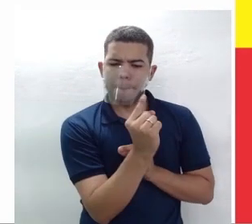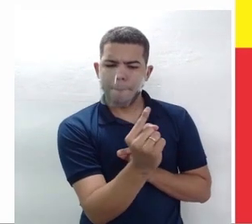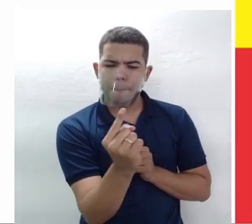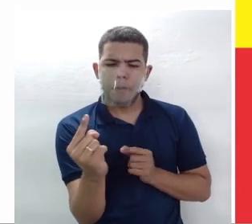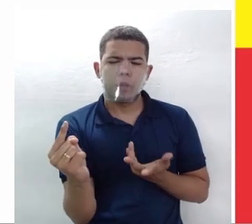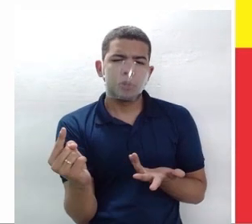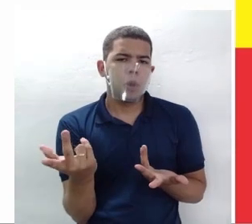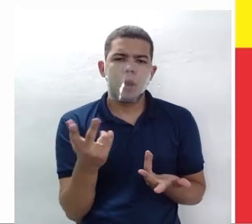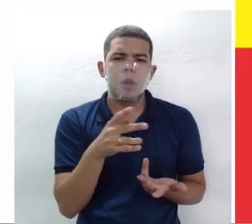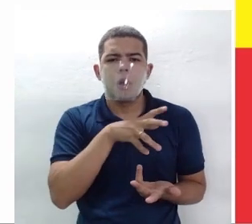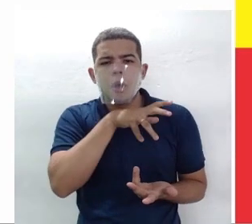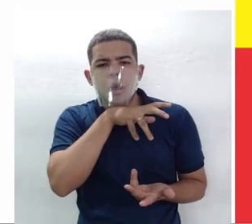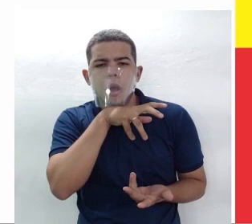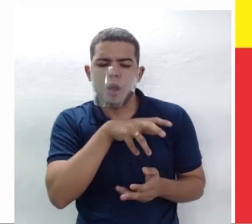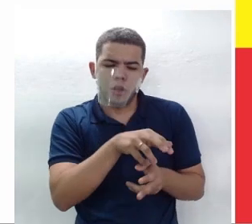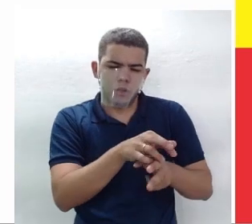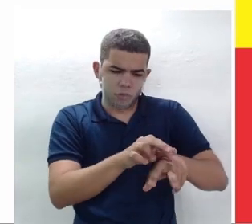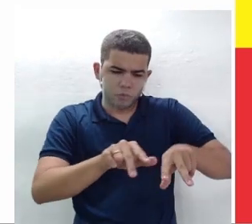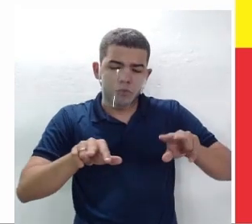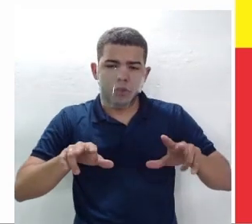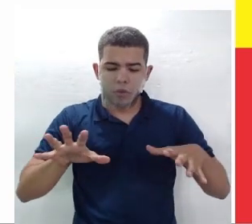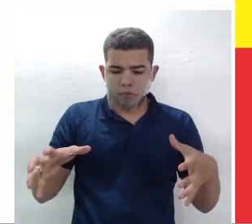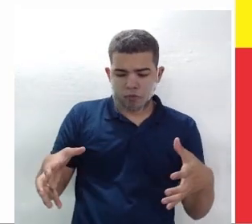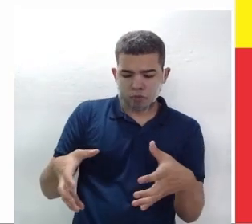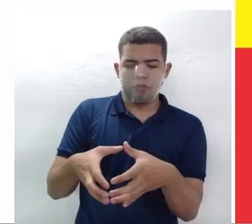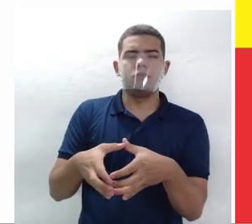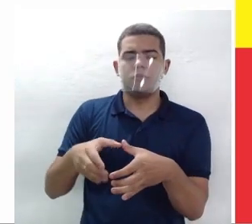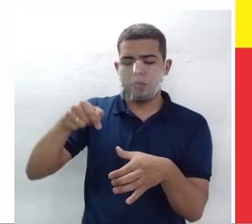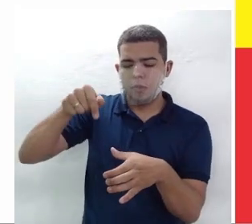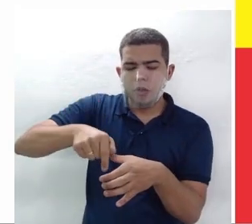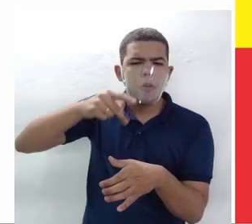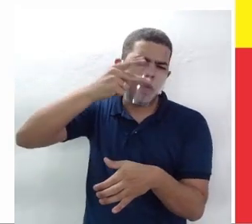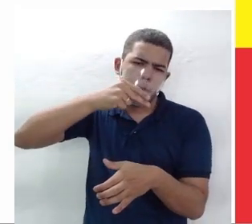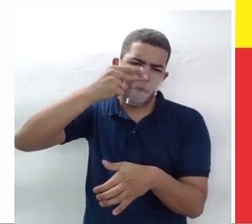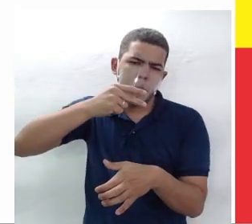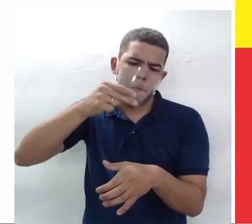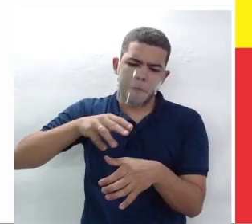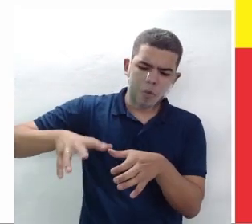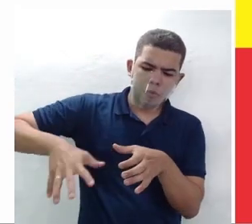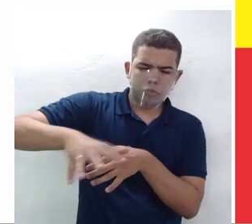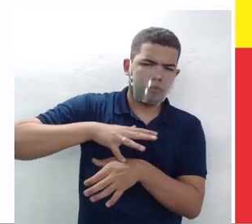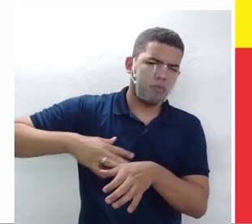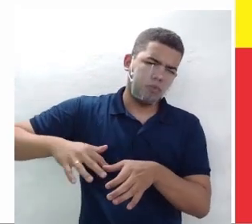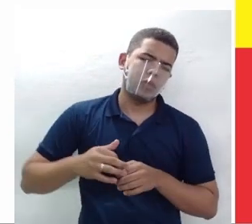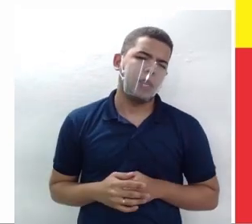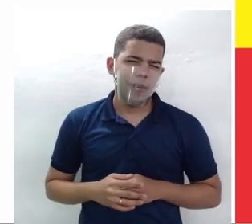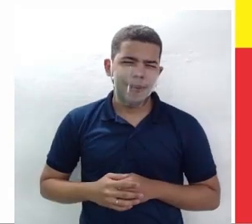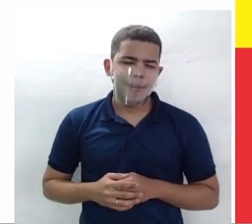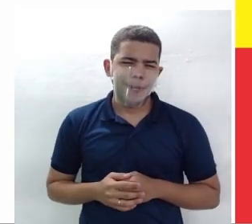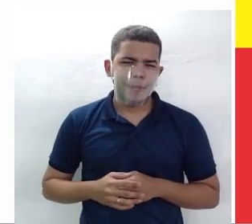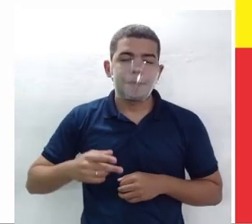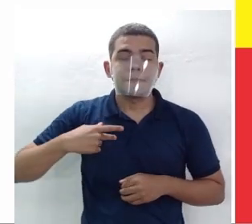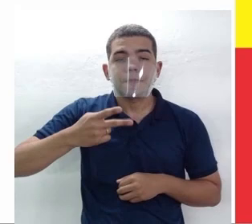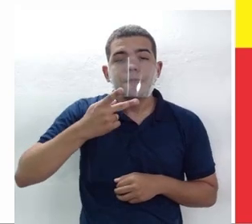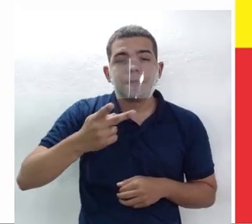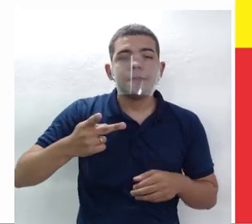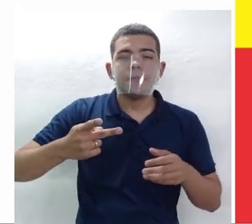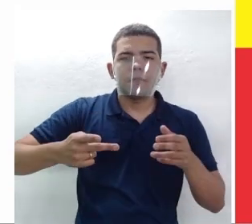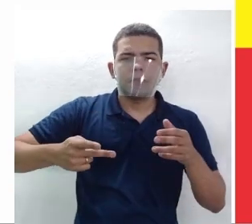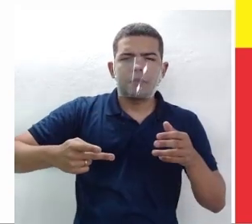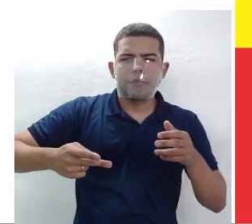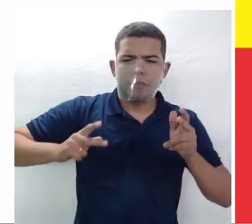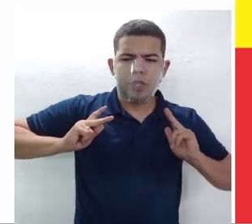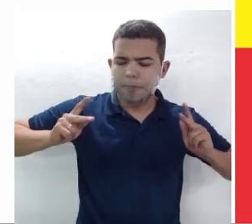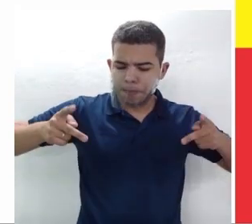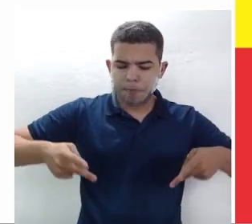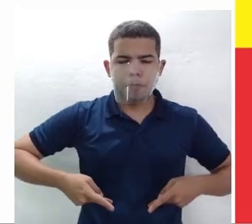seja, organismos que vão viver numa mesma região. Ou seja, toda vez que eu falo de população, eu